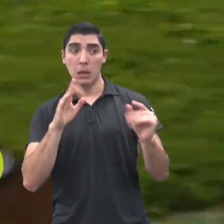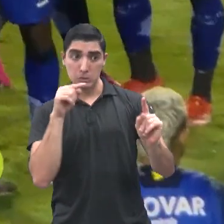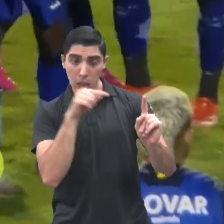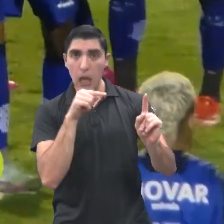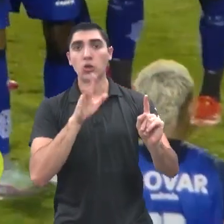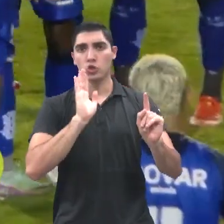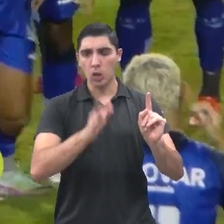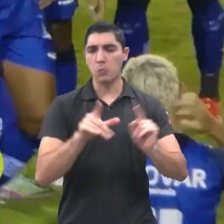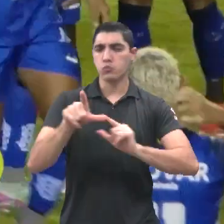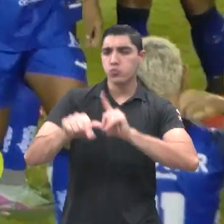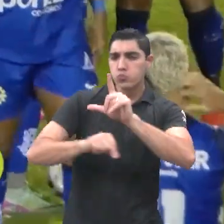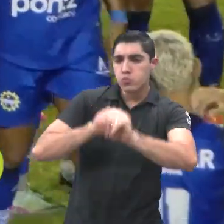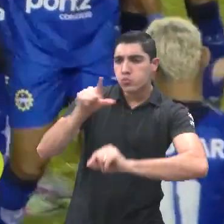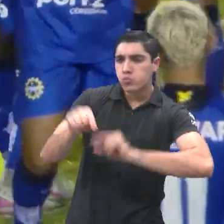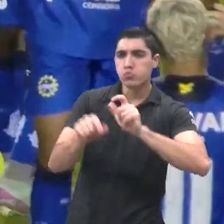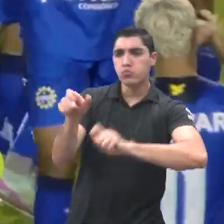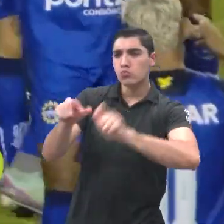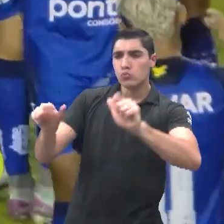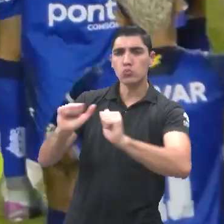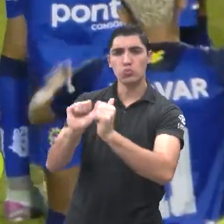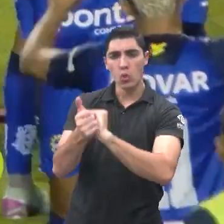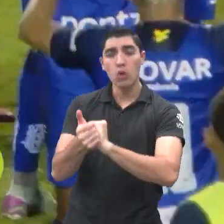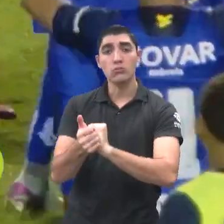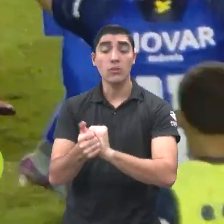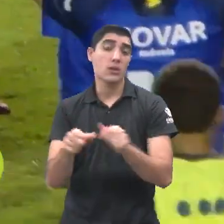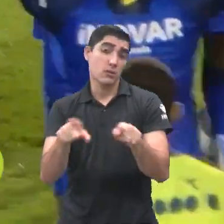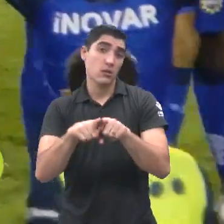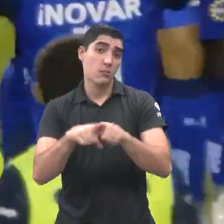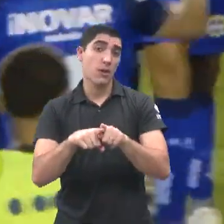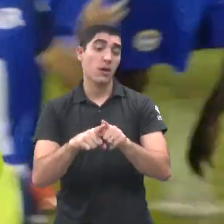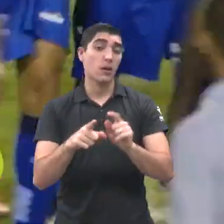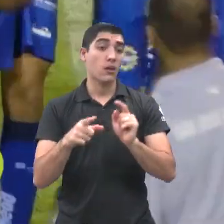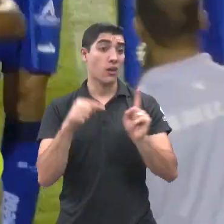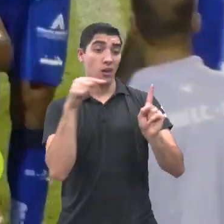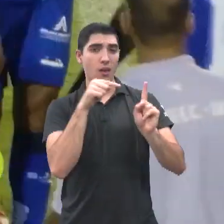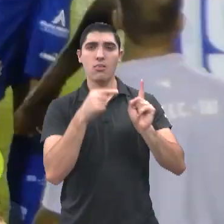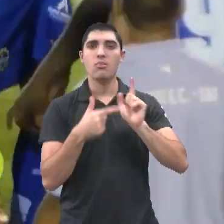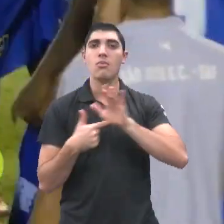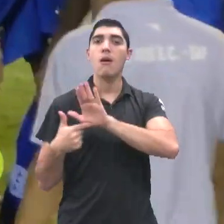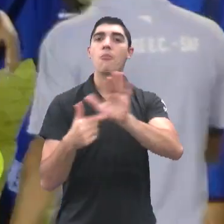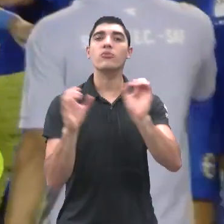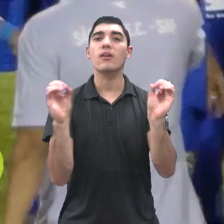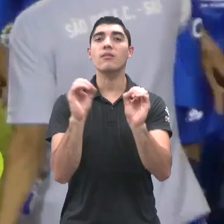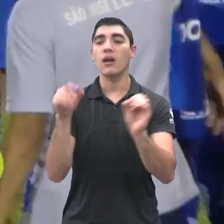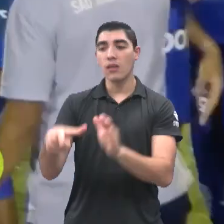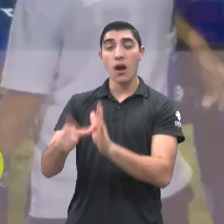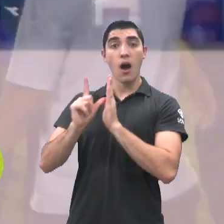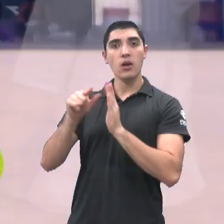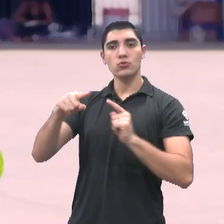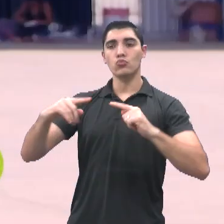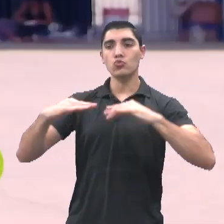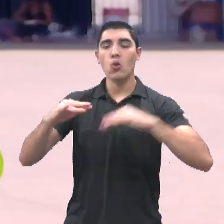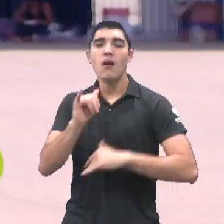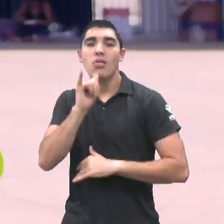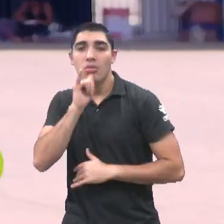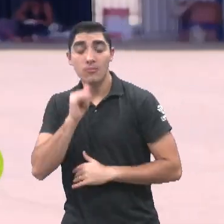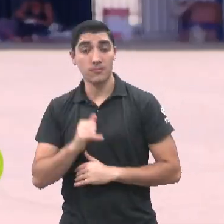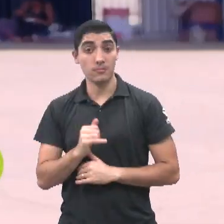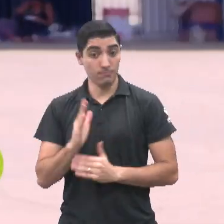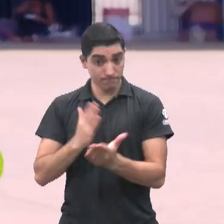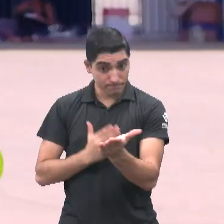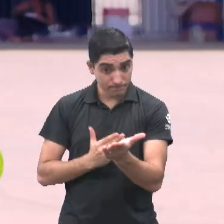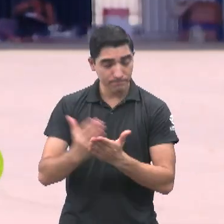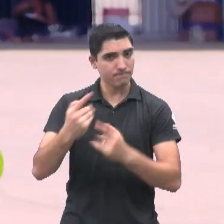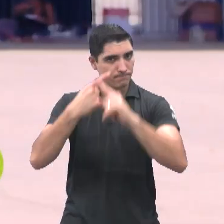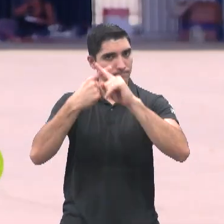time, a montagem do elenco e uma pré-temporada bem secreta, né, Vieira, com poucas informações divulgadas. Quando a bola rolou, o São José